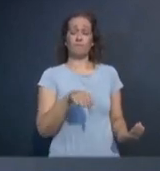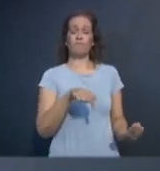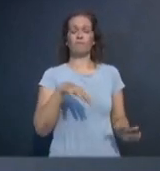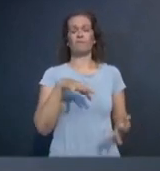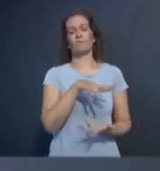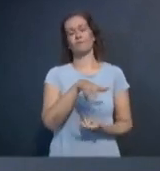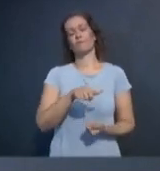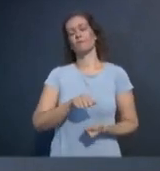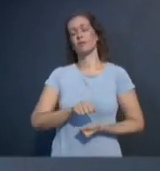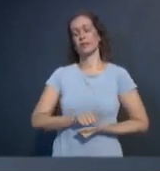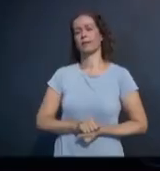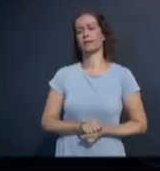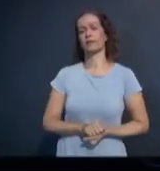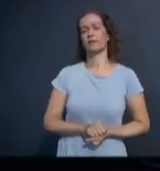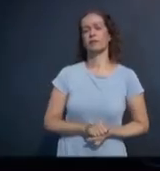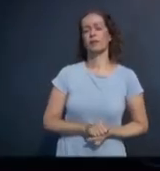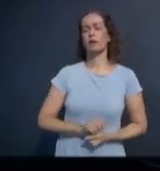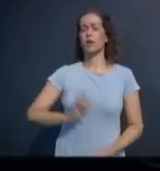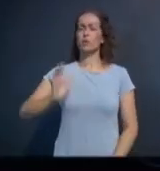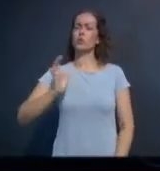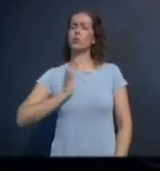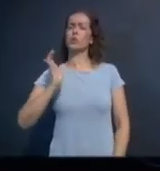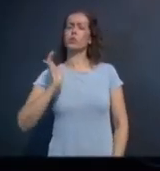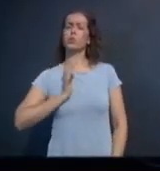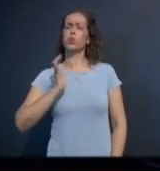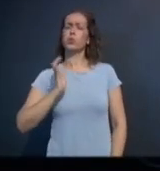A maior riqueza que você pode ter aqui